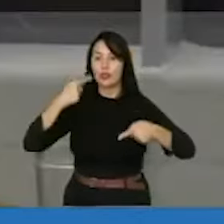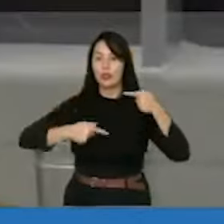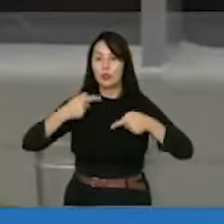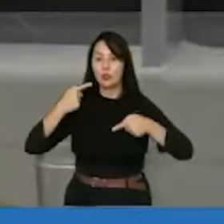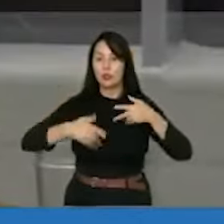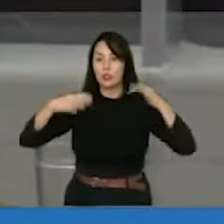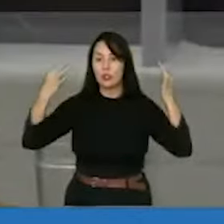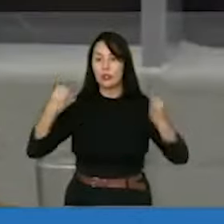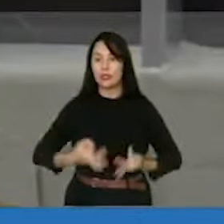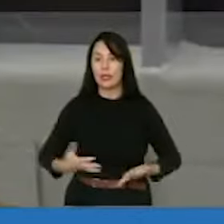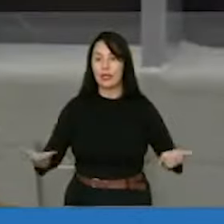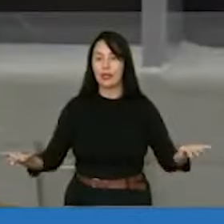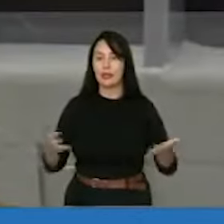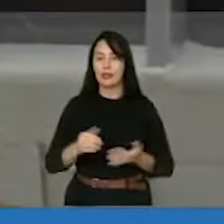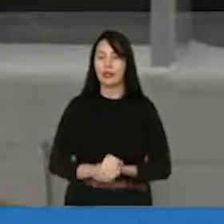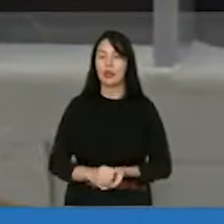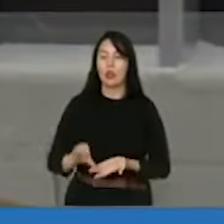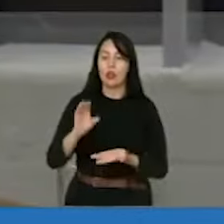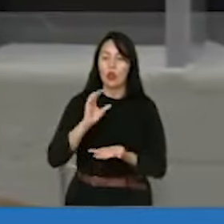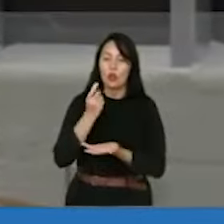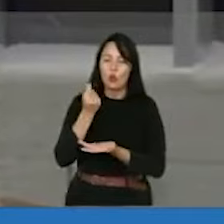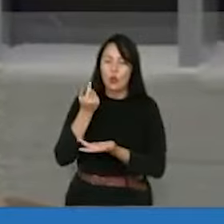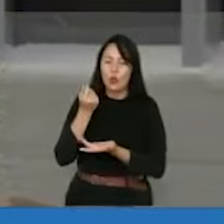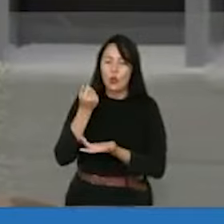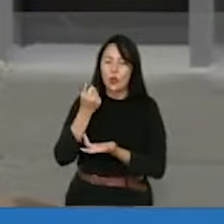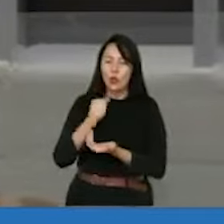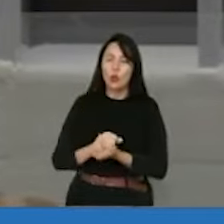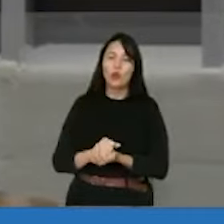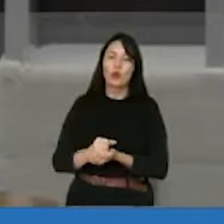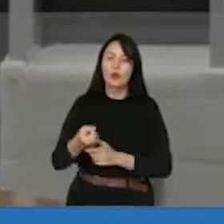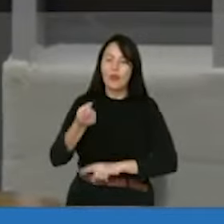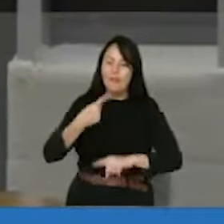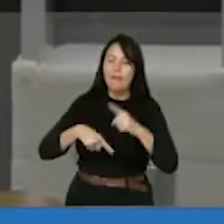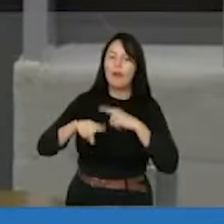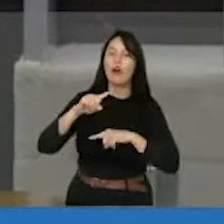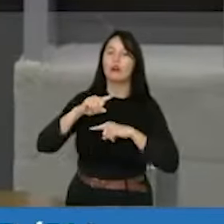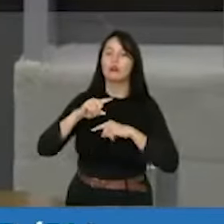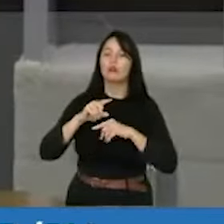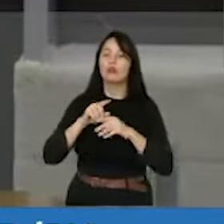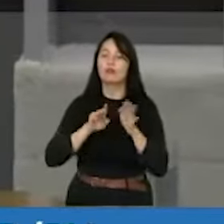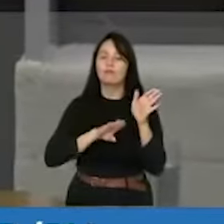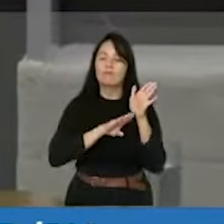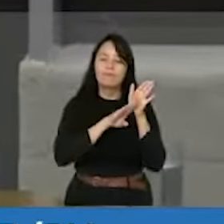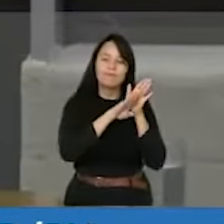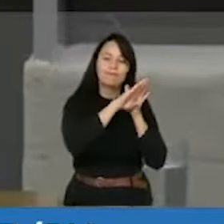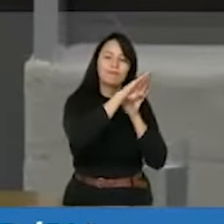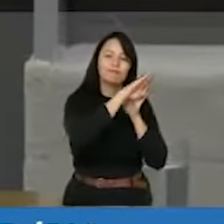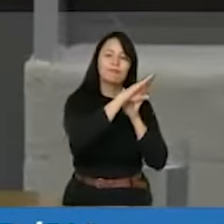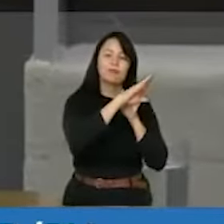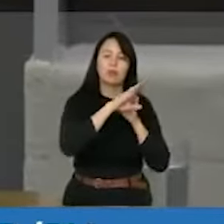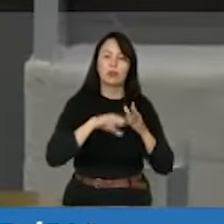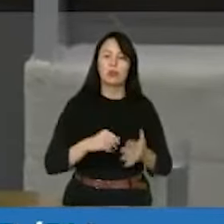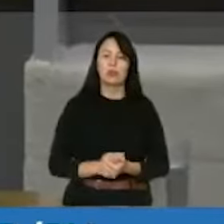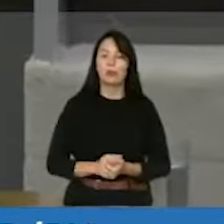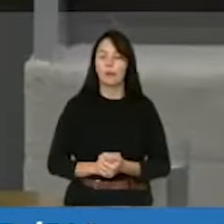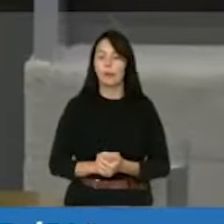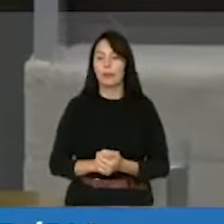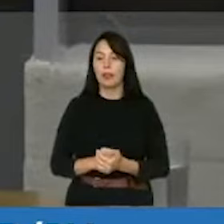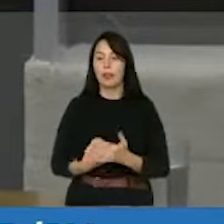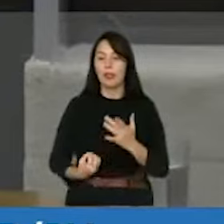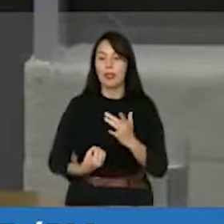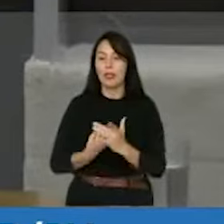para fazer com que a economia volte a crescer e a se desenvolver de maneira sustentável e a